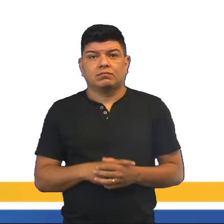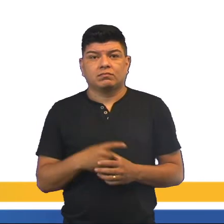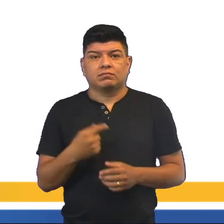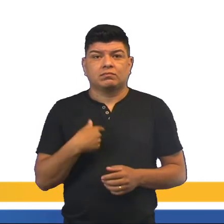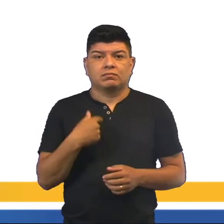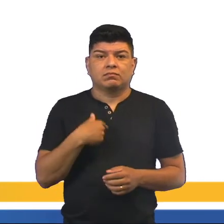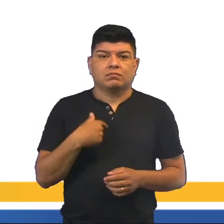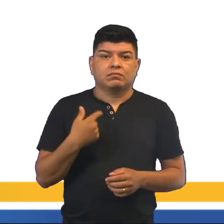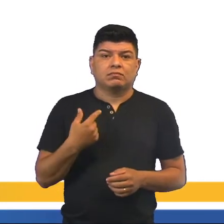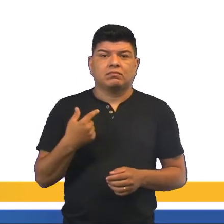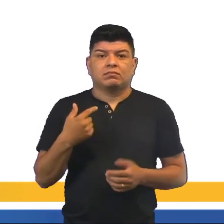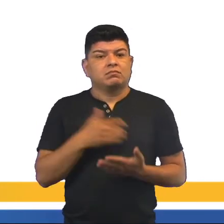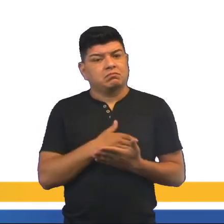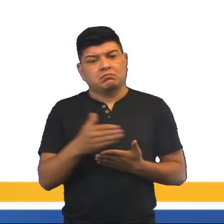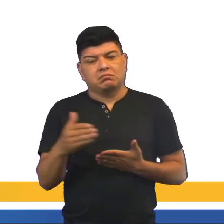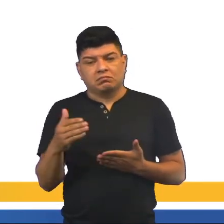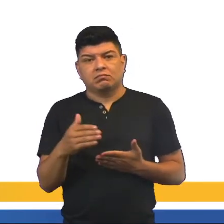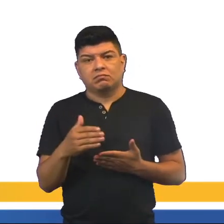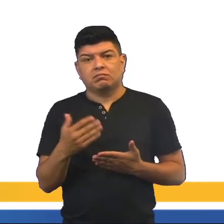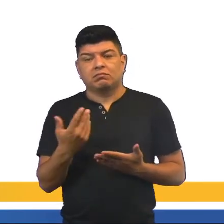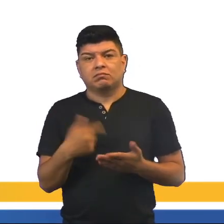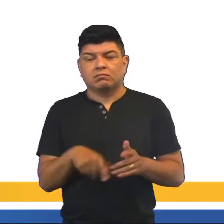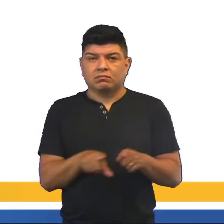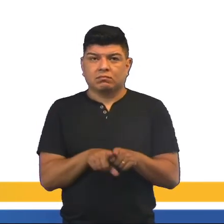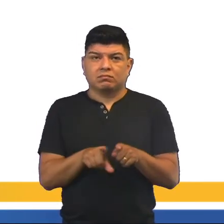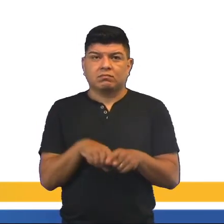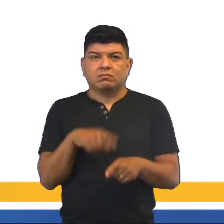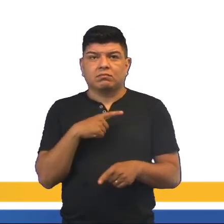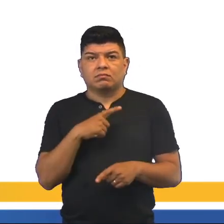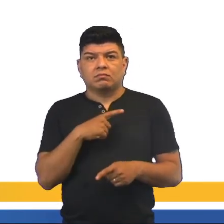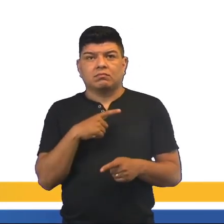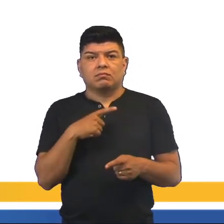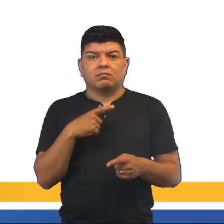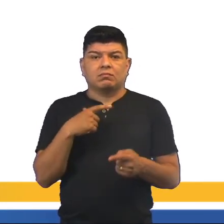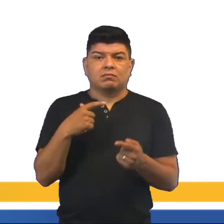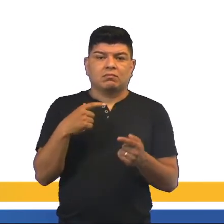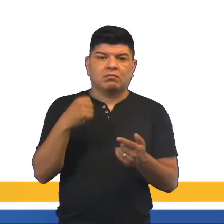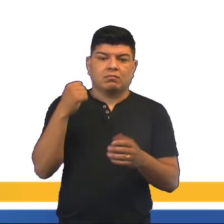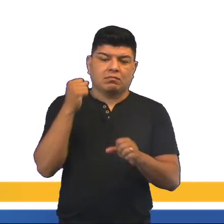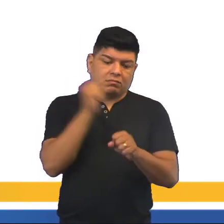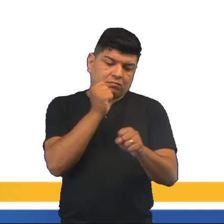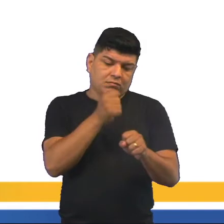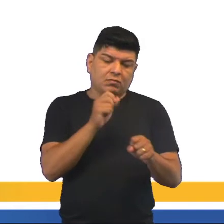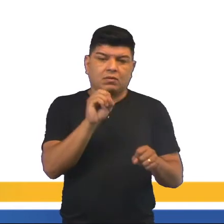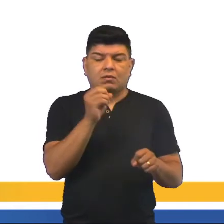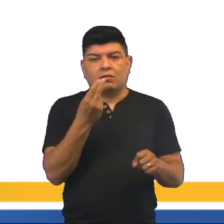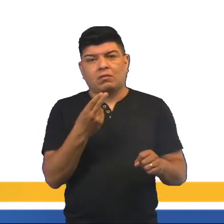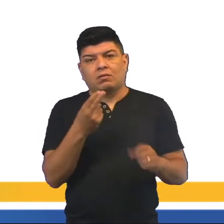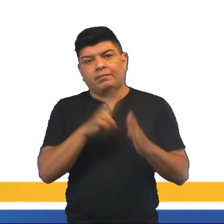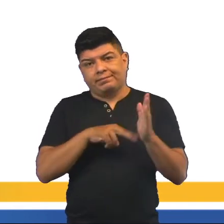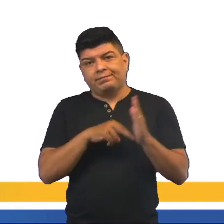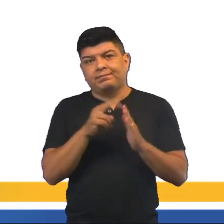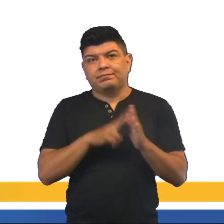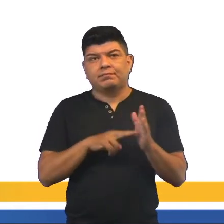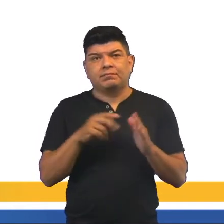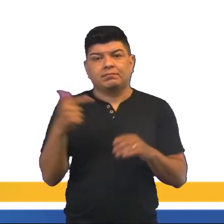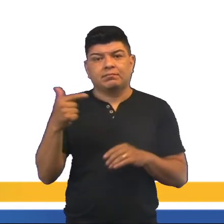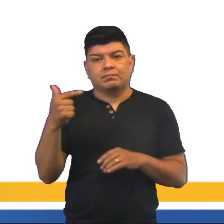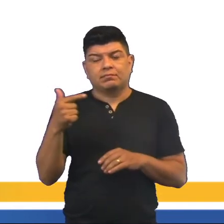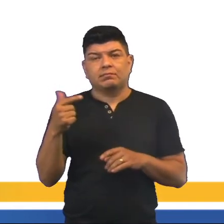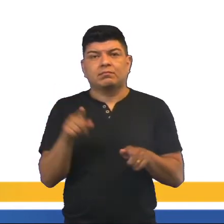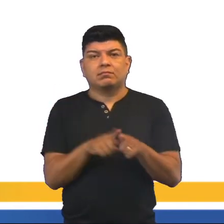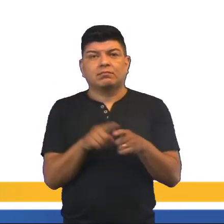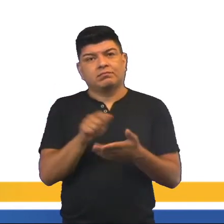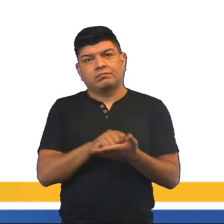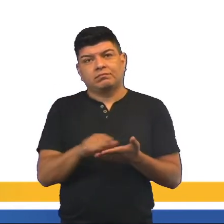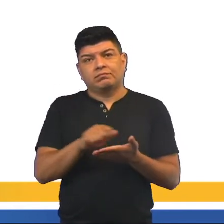né, designava o princípio de qualquer signo, entalhado ou pintado. E a gente tem aí outro glifo, né, o segundo da